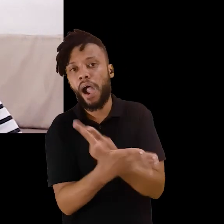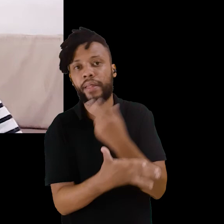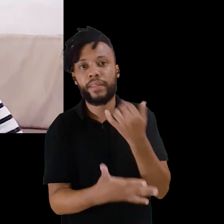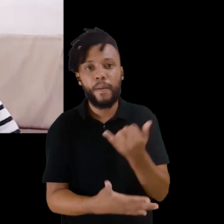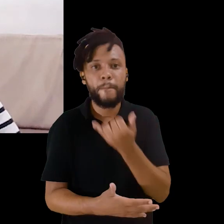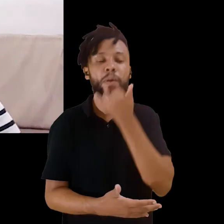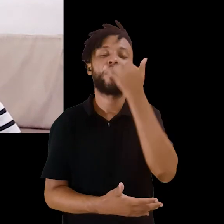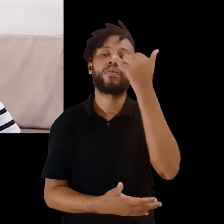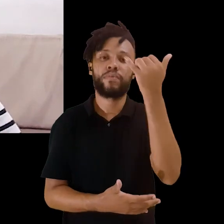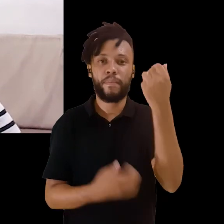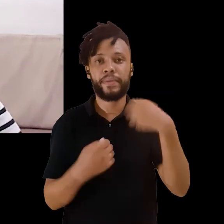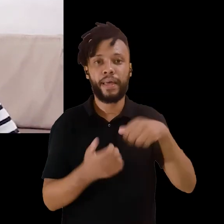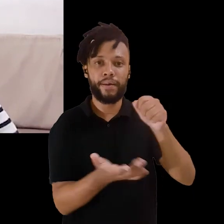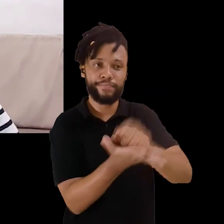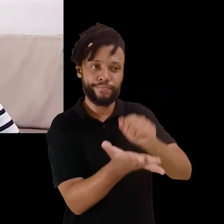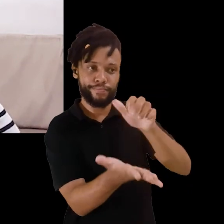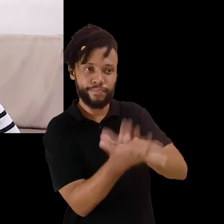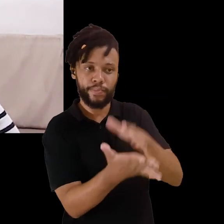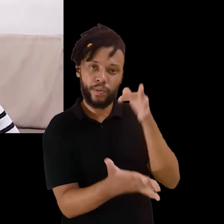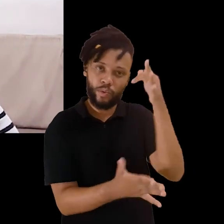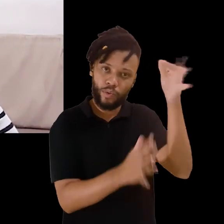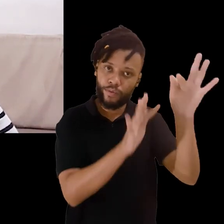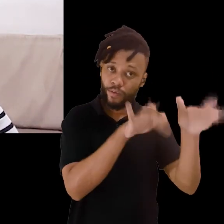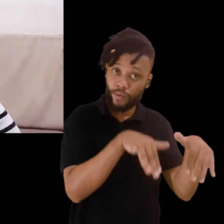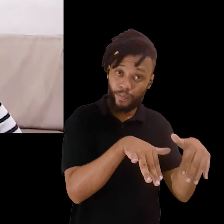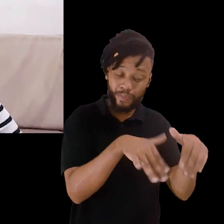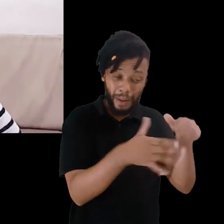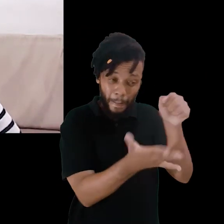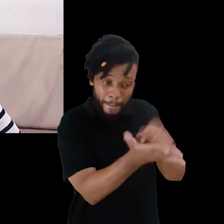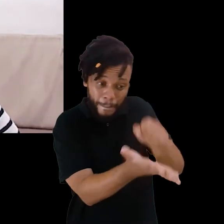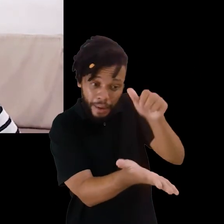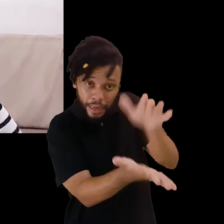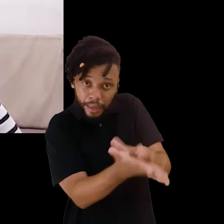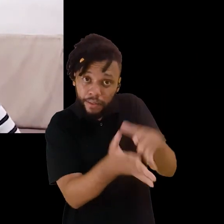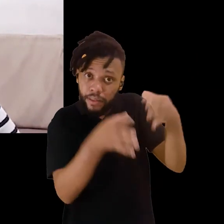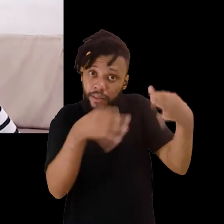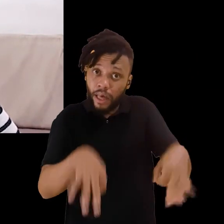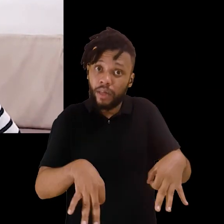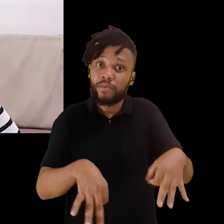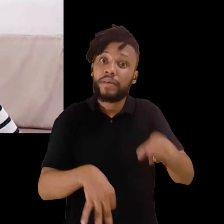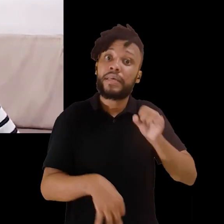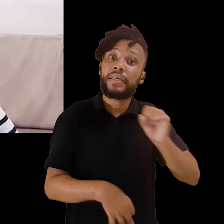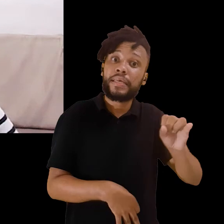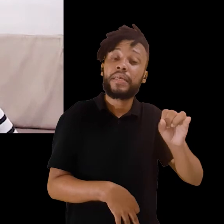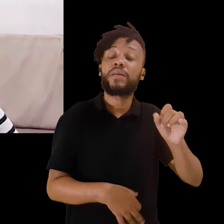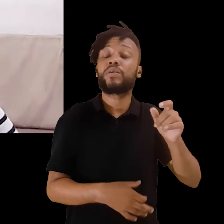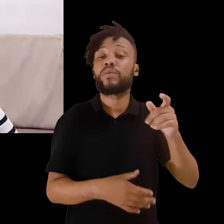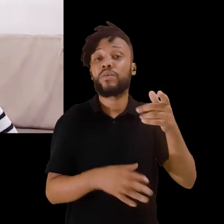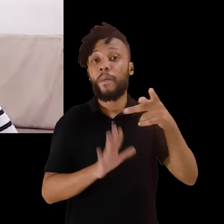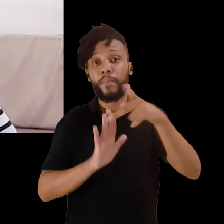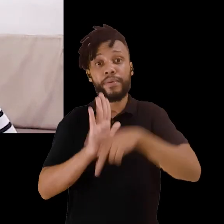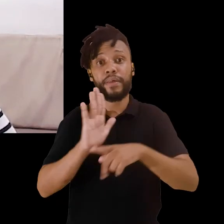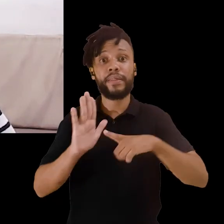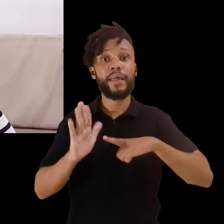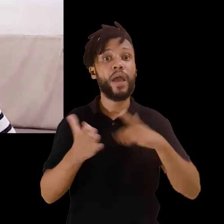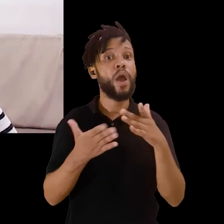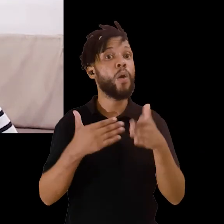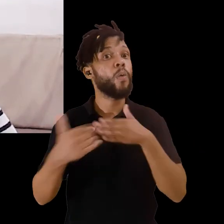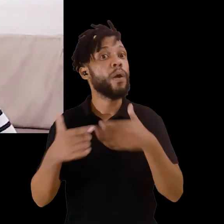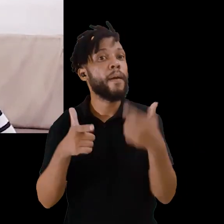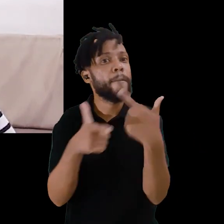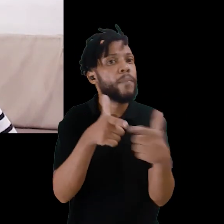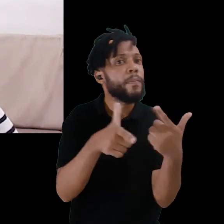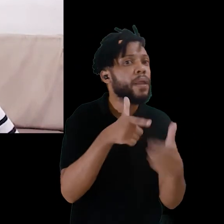errada e de repente ter que pagar por isso no final. E eu falo pagar porque é pagar mesmo. Se o seu projeto ele tem qualquer